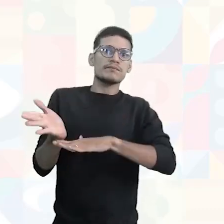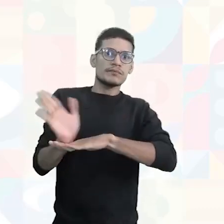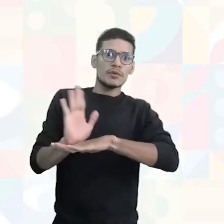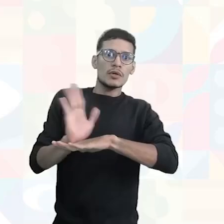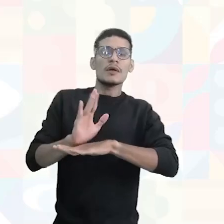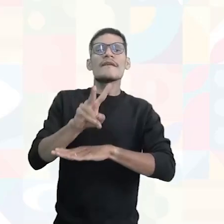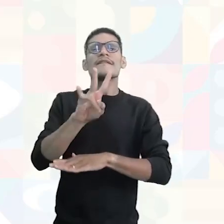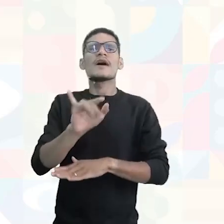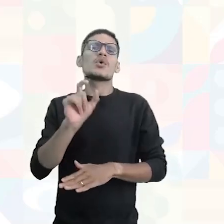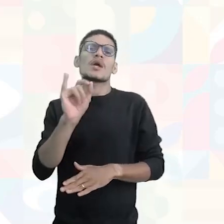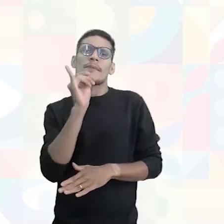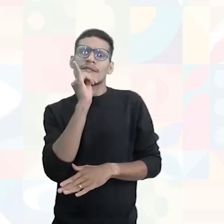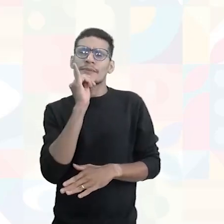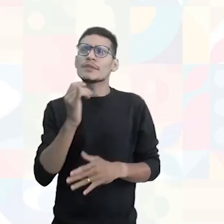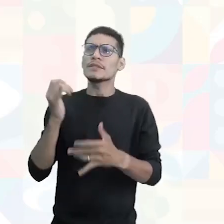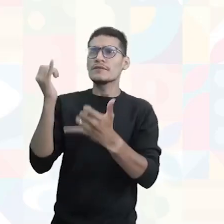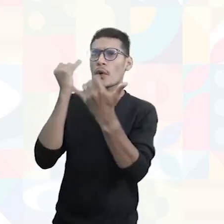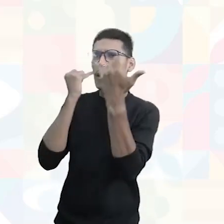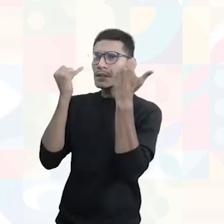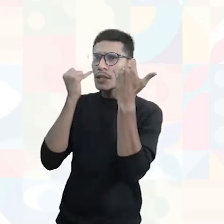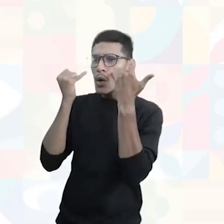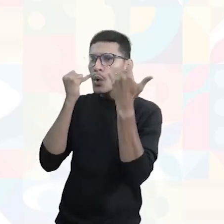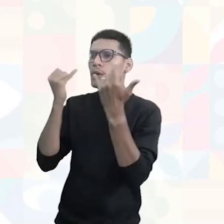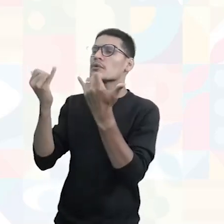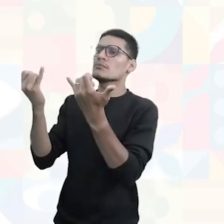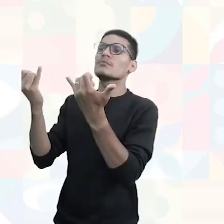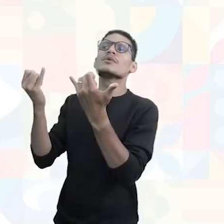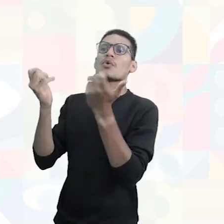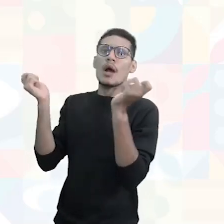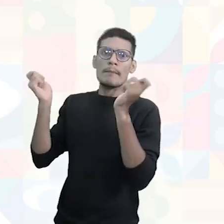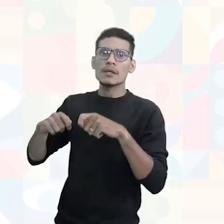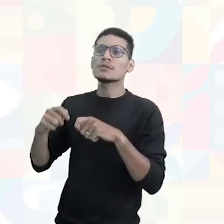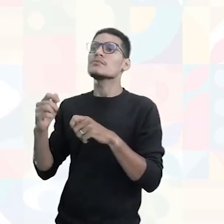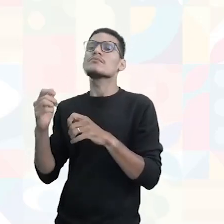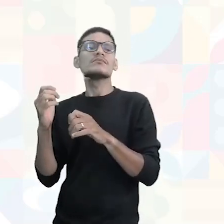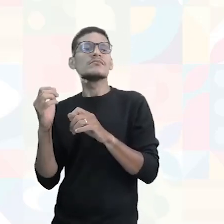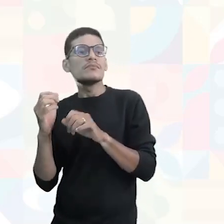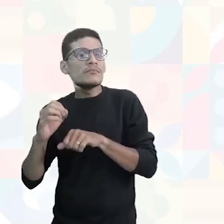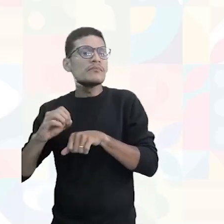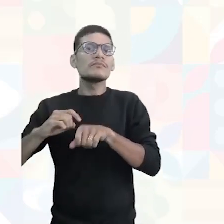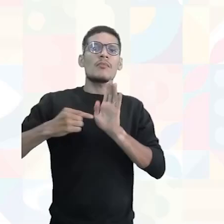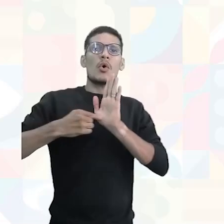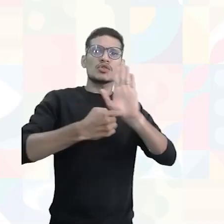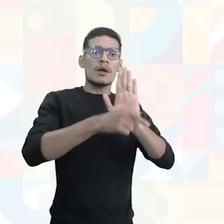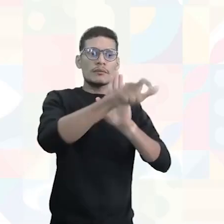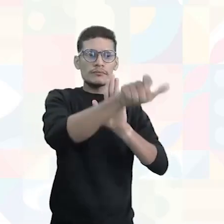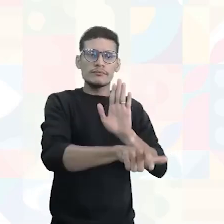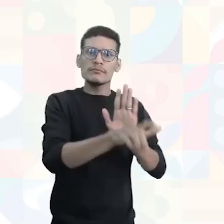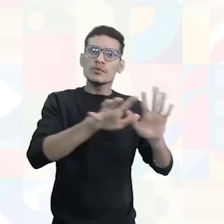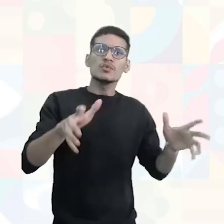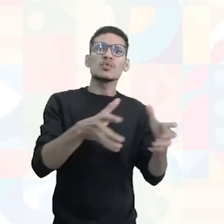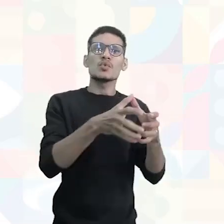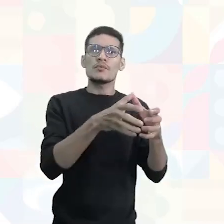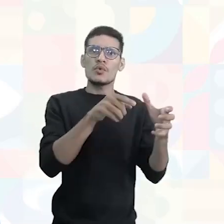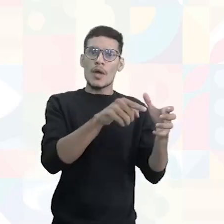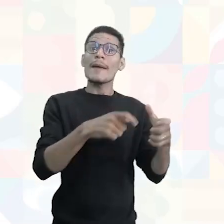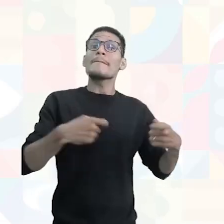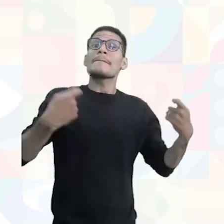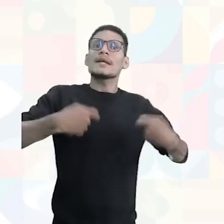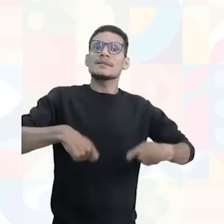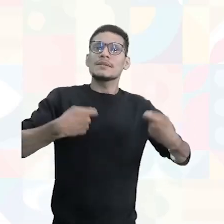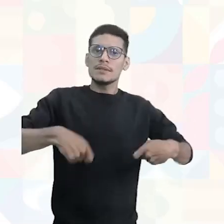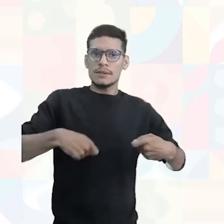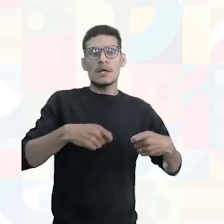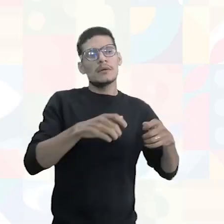estar fazendo com que a informação chegue para aquele público a quem ela se destina e que precisa que ela chegue